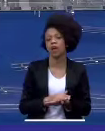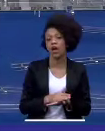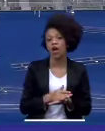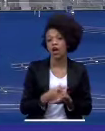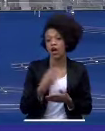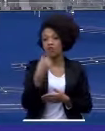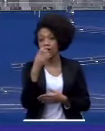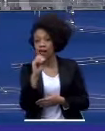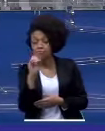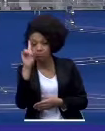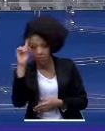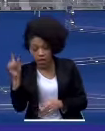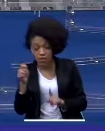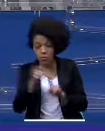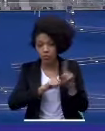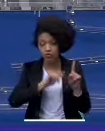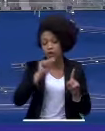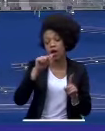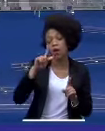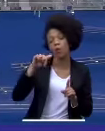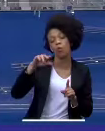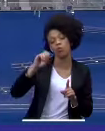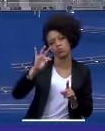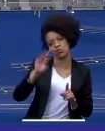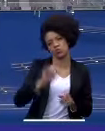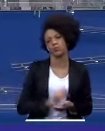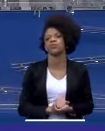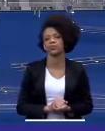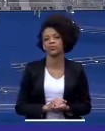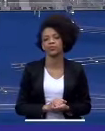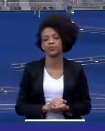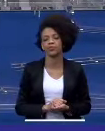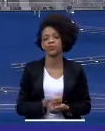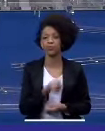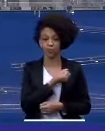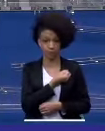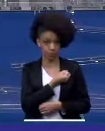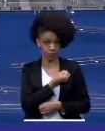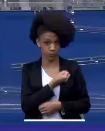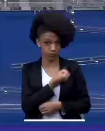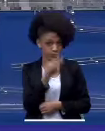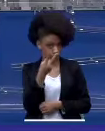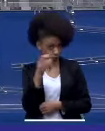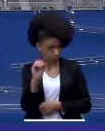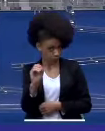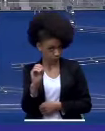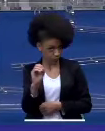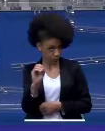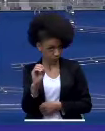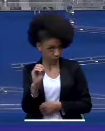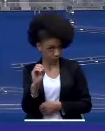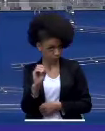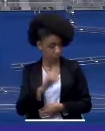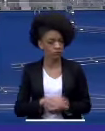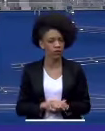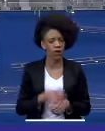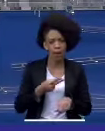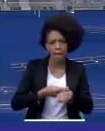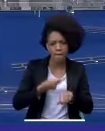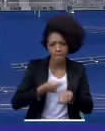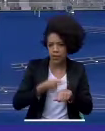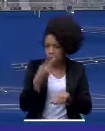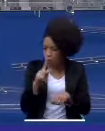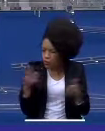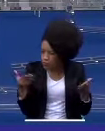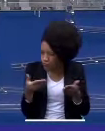dez de agosto você não pode perder bola branca número 20 branca 20 escreveu